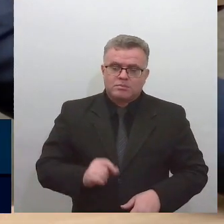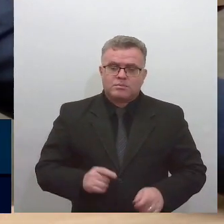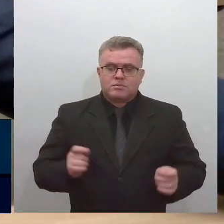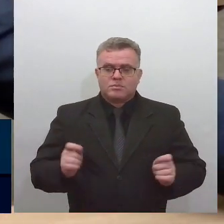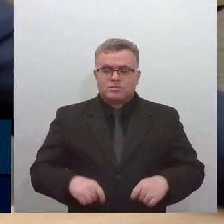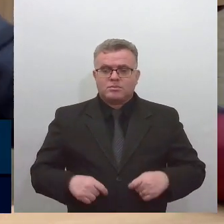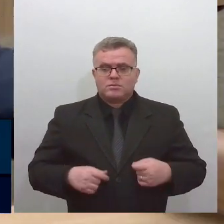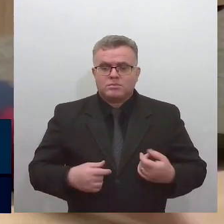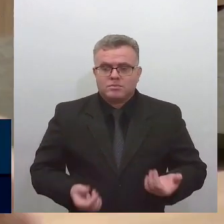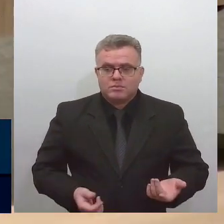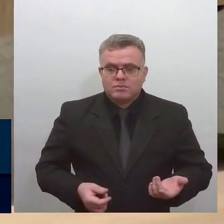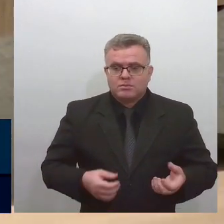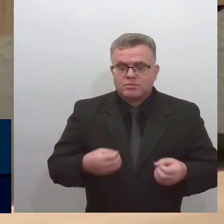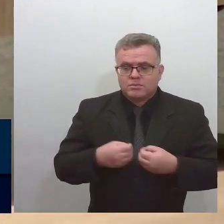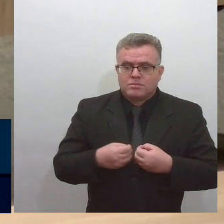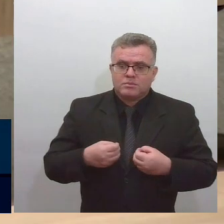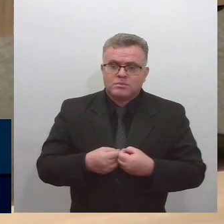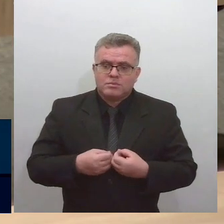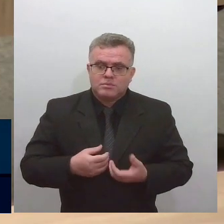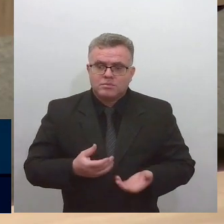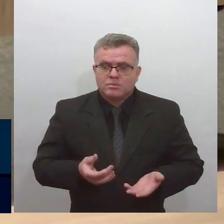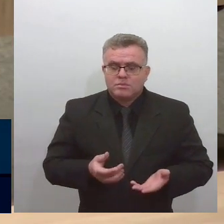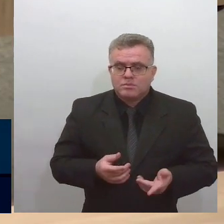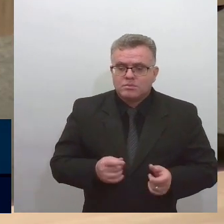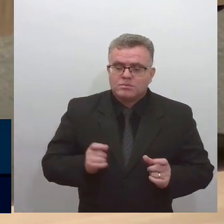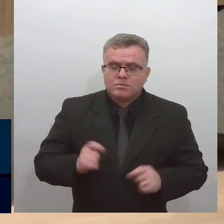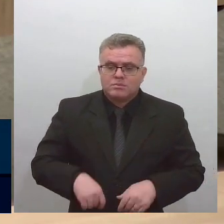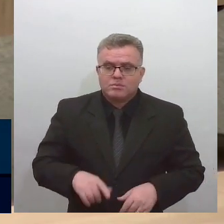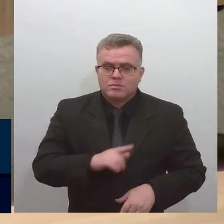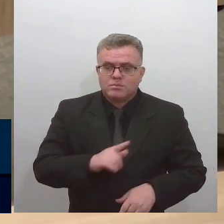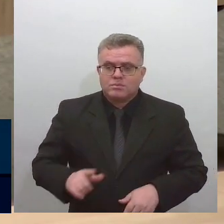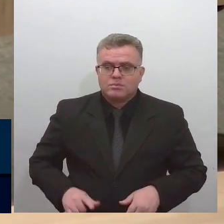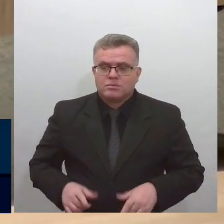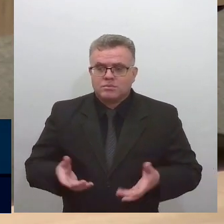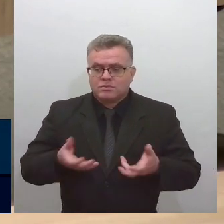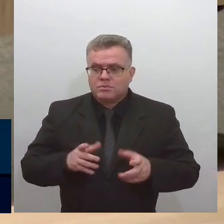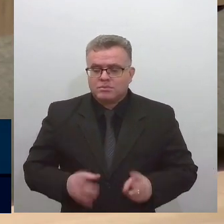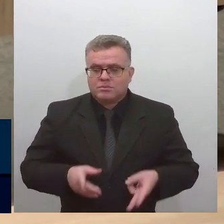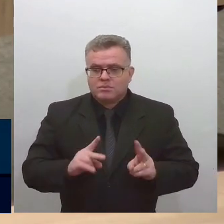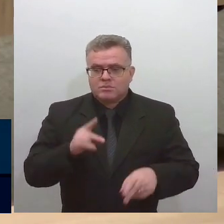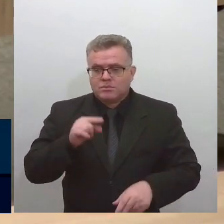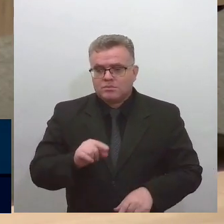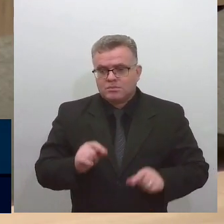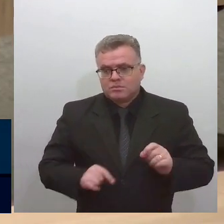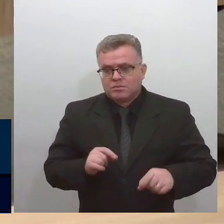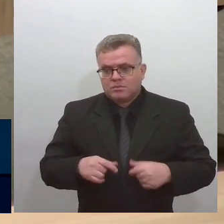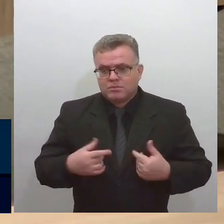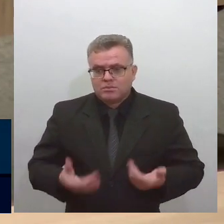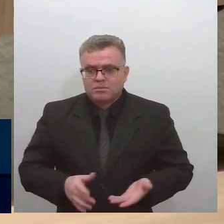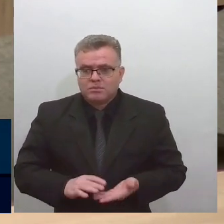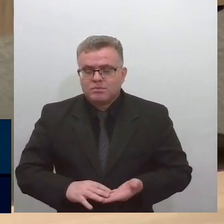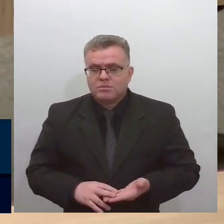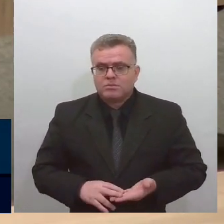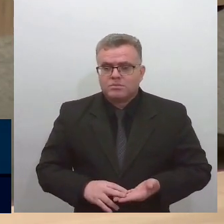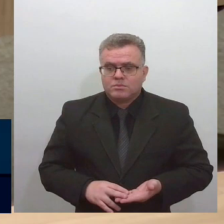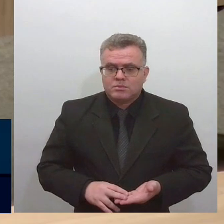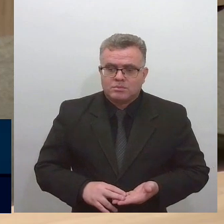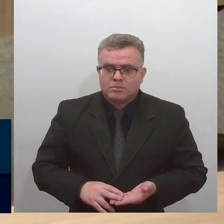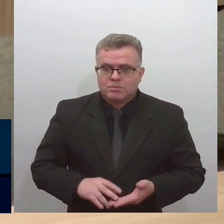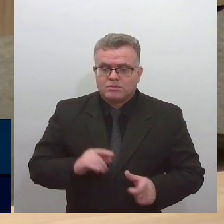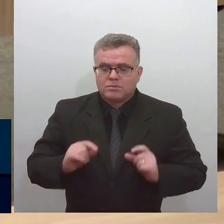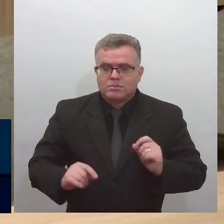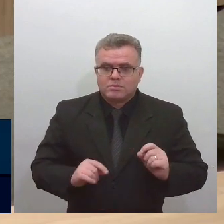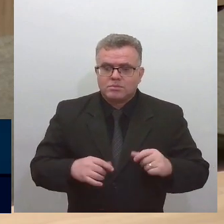próximo ao retorno e o governo do estado queria manter a a entrada pelo acesso atual